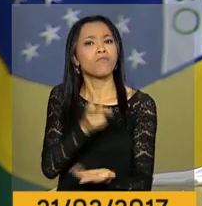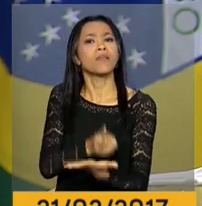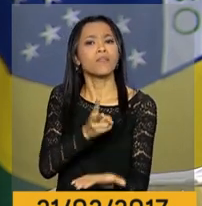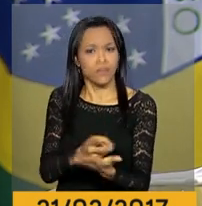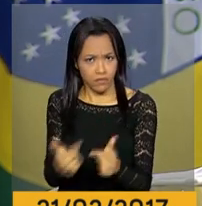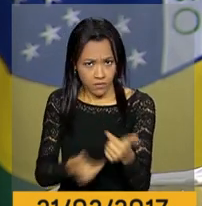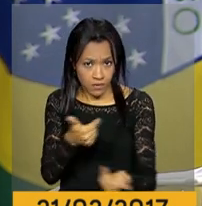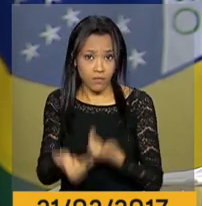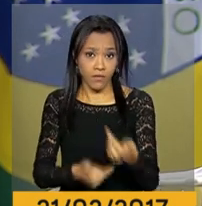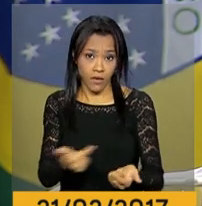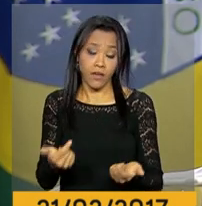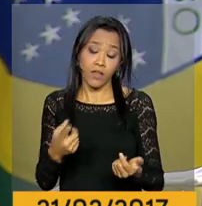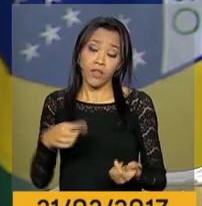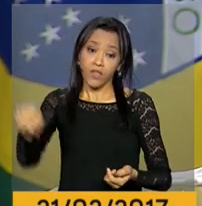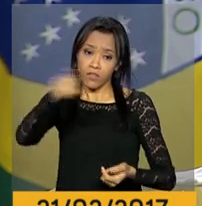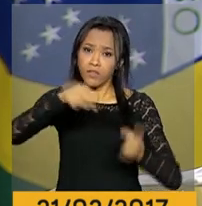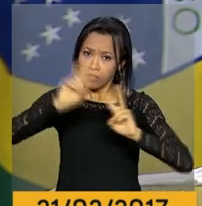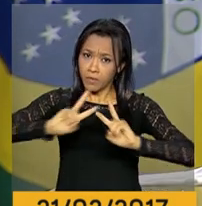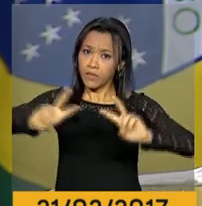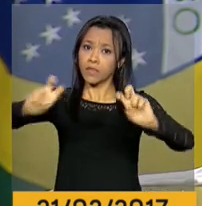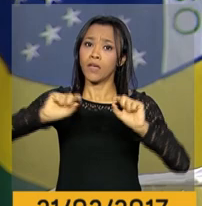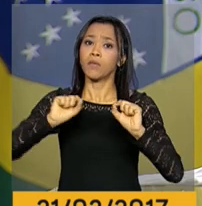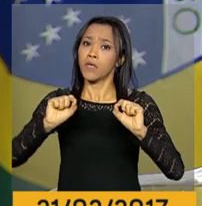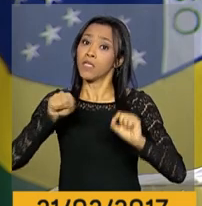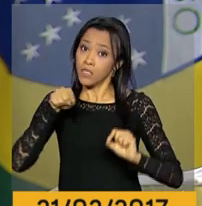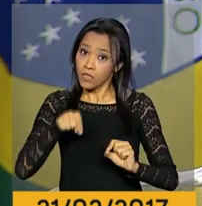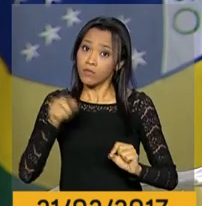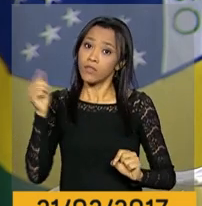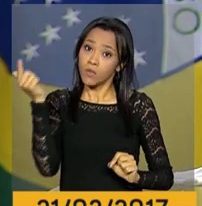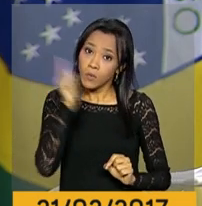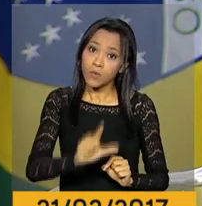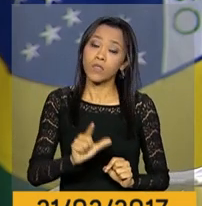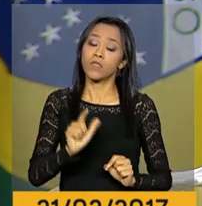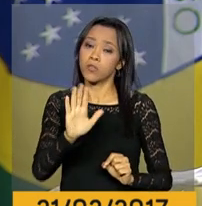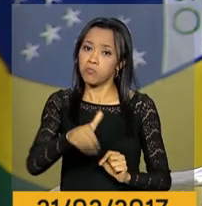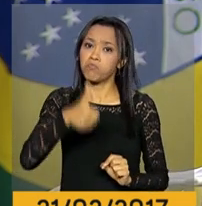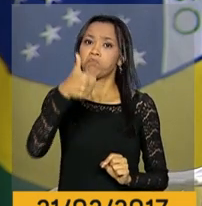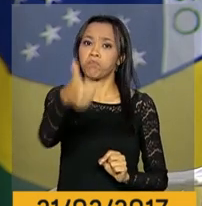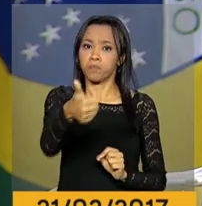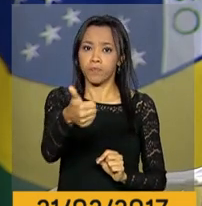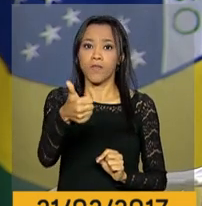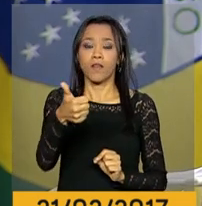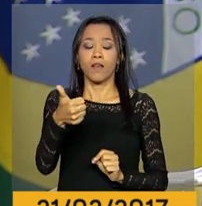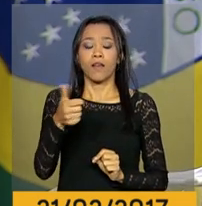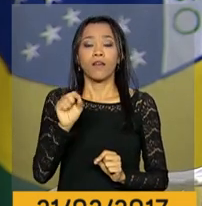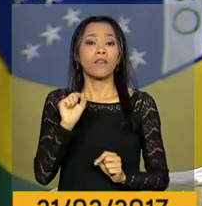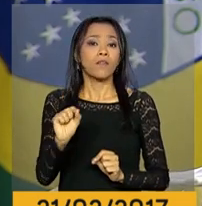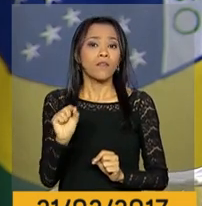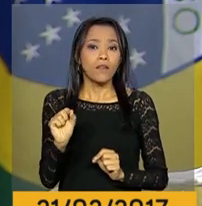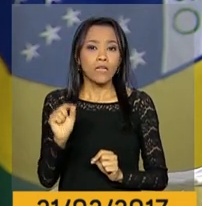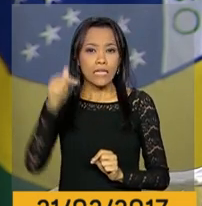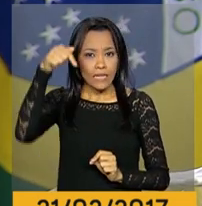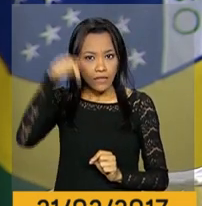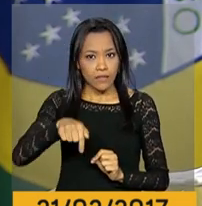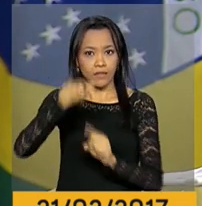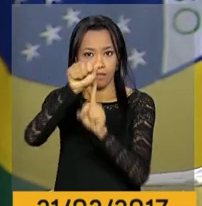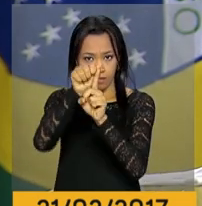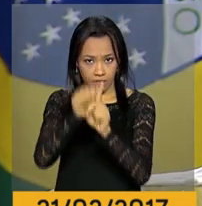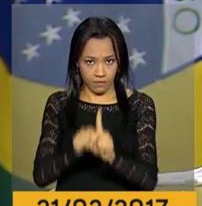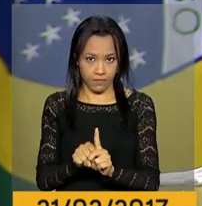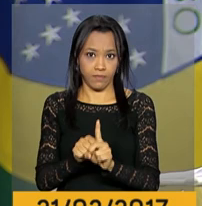e vocês percebem que isto tudo vem dando resultado não é sem razão que neste mês